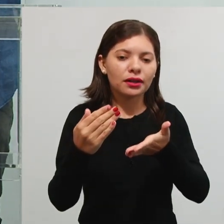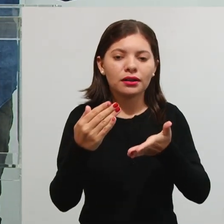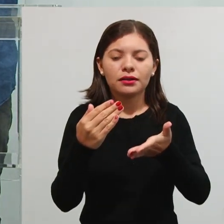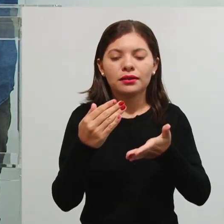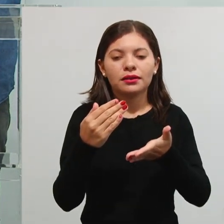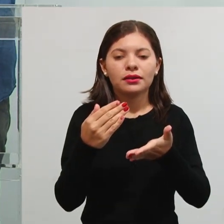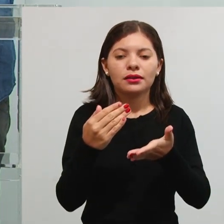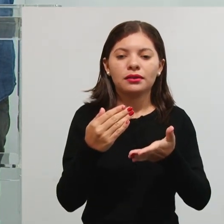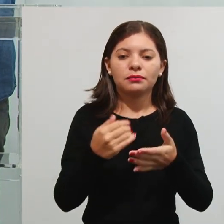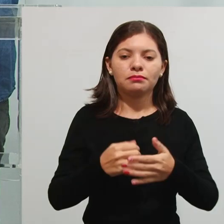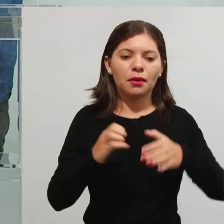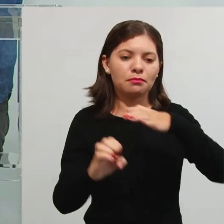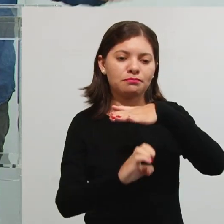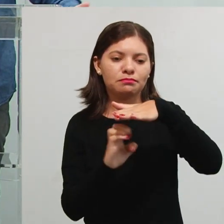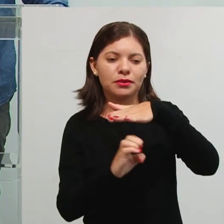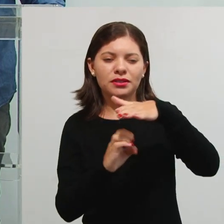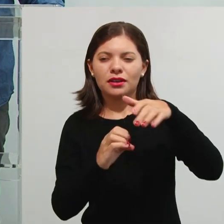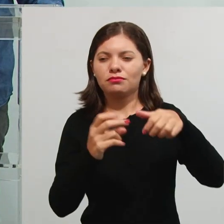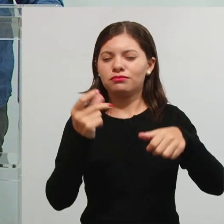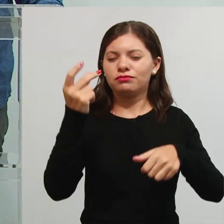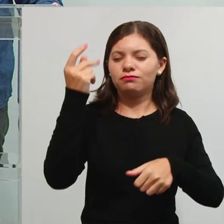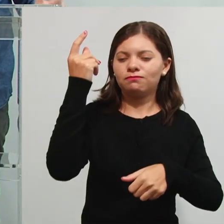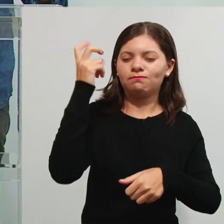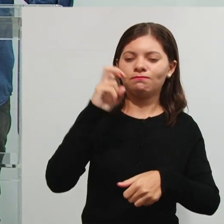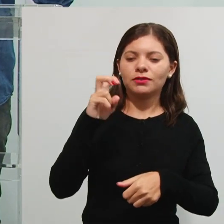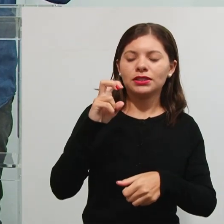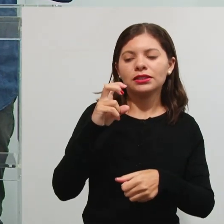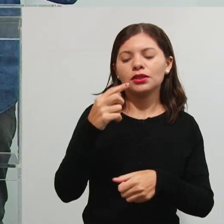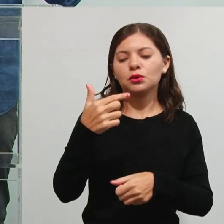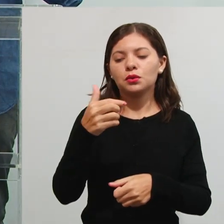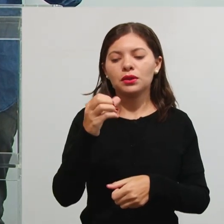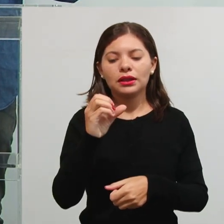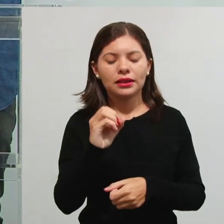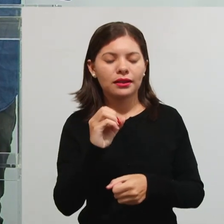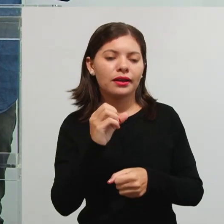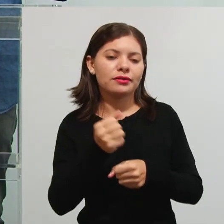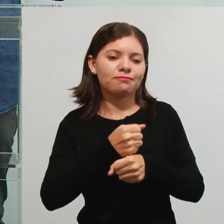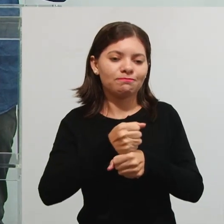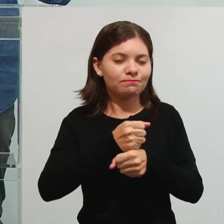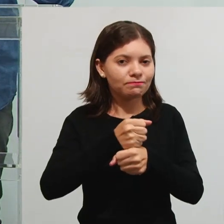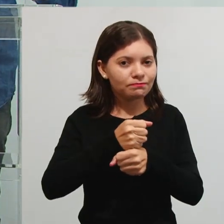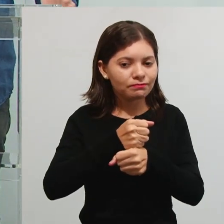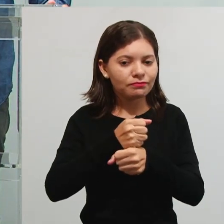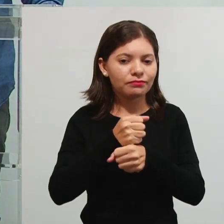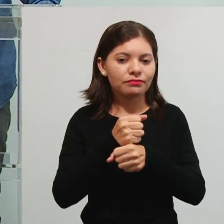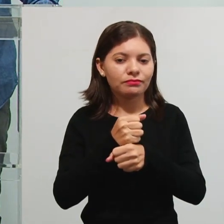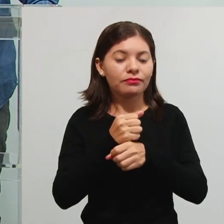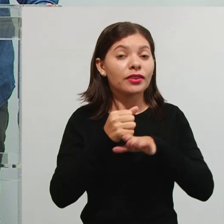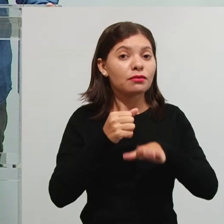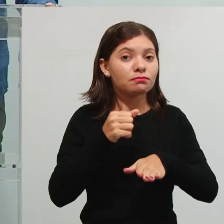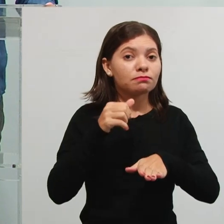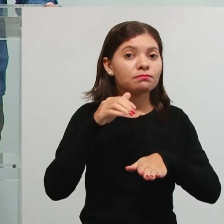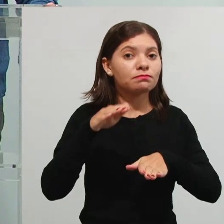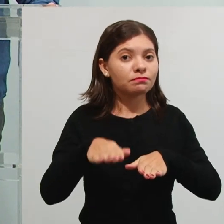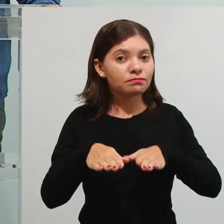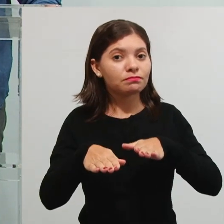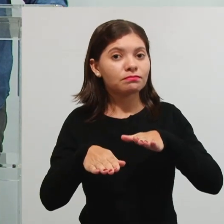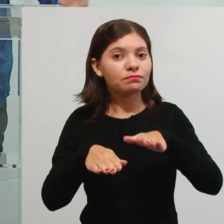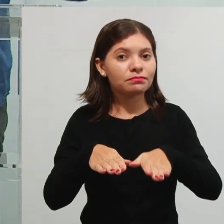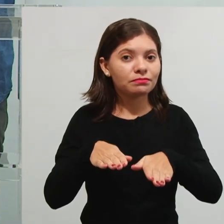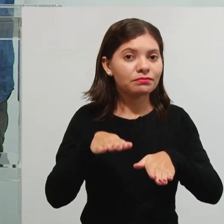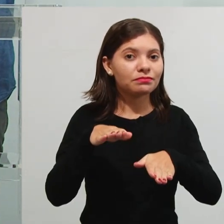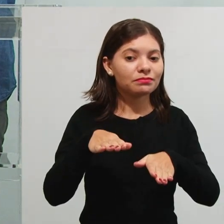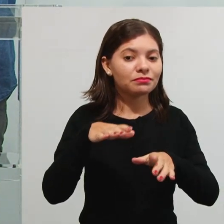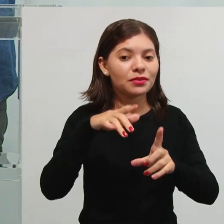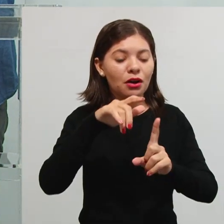começar igual uma empresa que já está há 5, 10 anos no mercado. Você vai começar a dar passos devagar. E muitas das vezes, nos primeiros